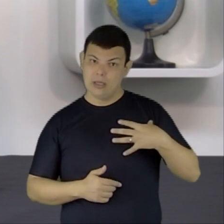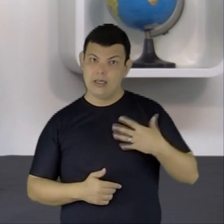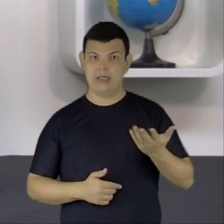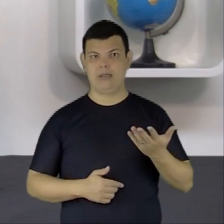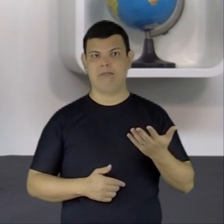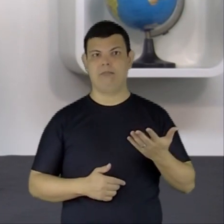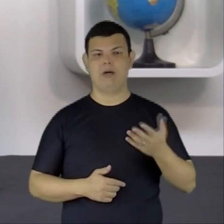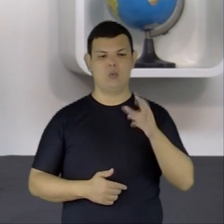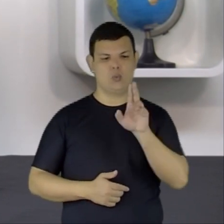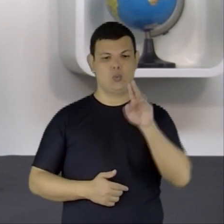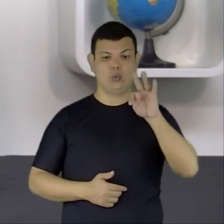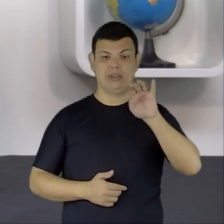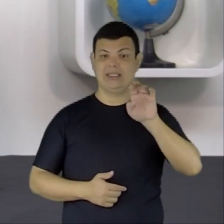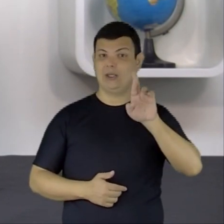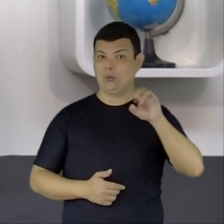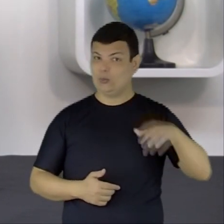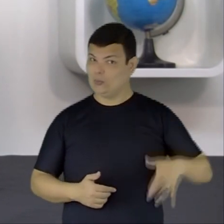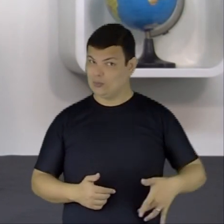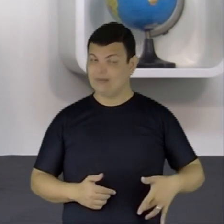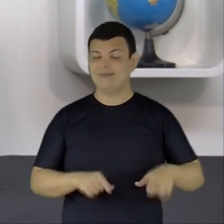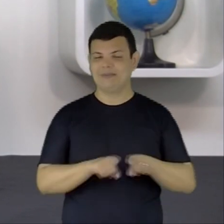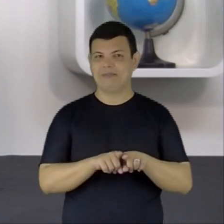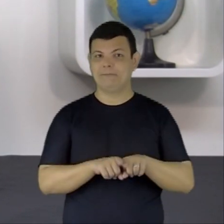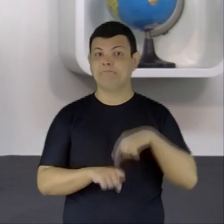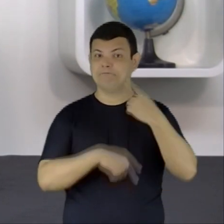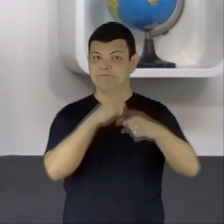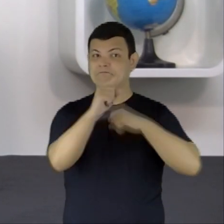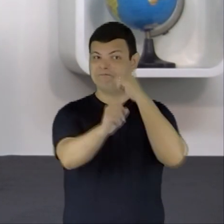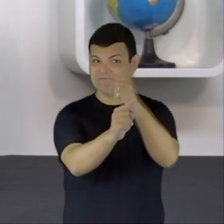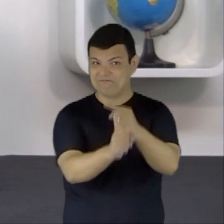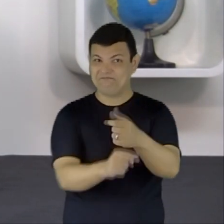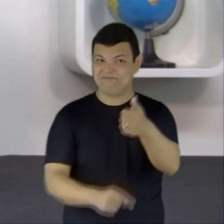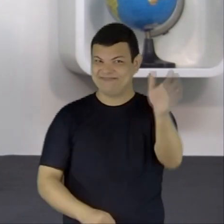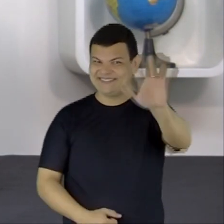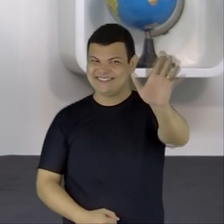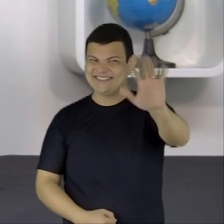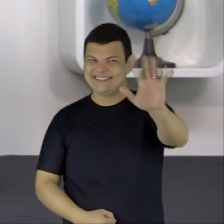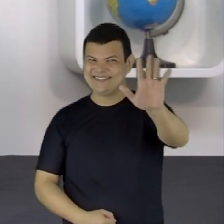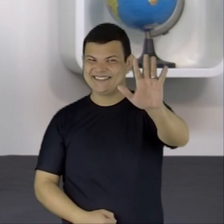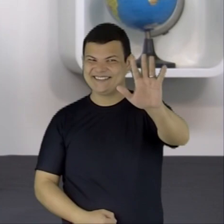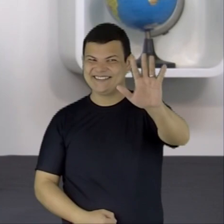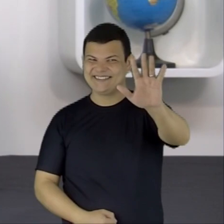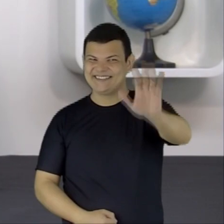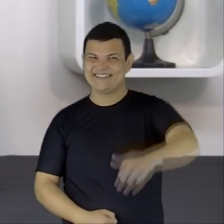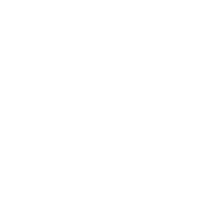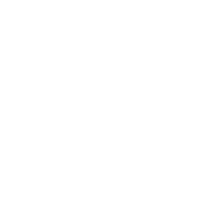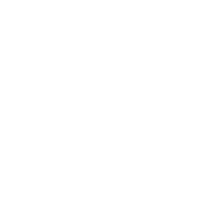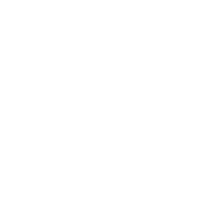fiquem estudando, acompanhem as nossas crianças e até a nossa próxima aula, pessoal. Tchau!